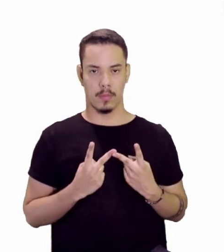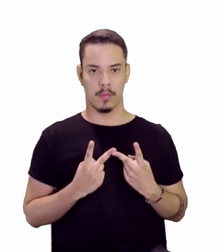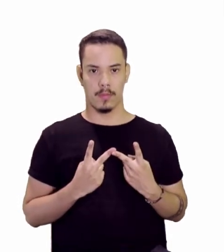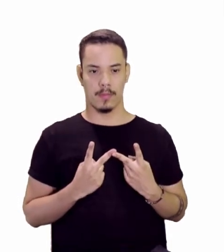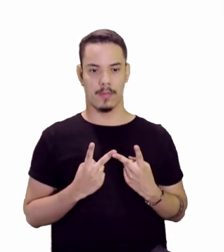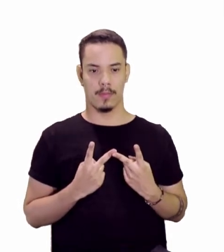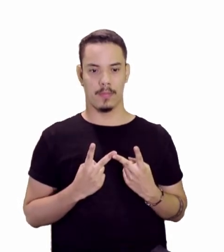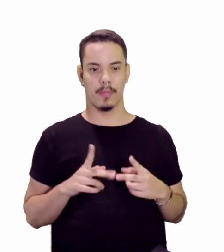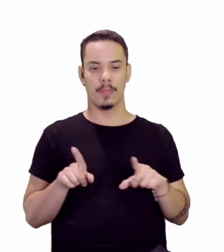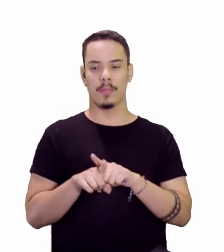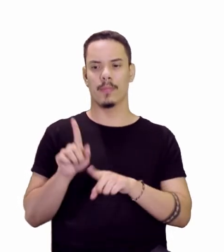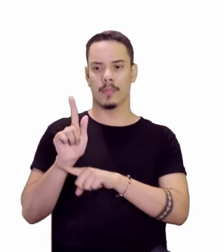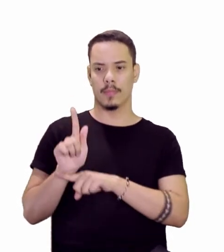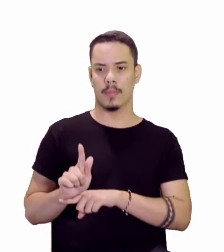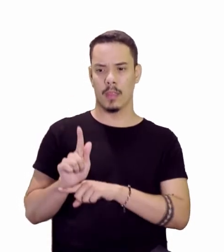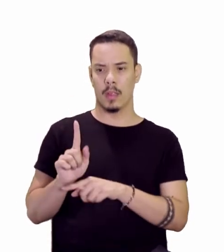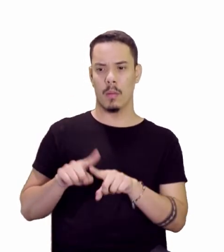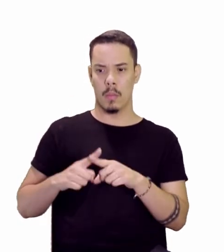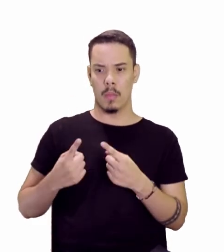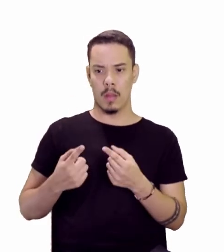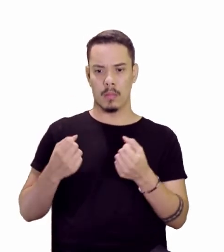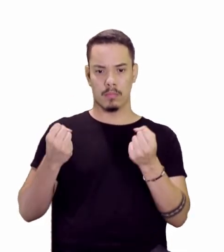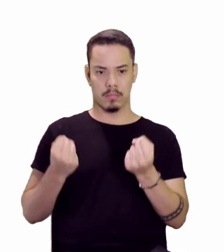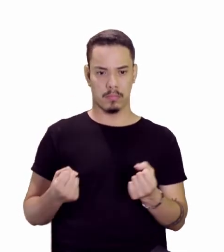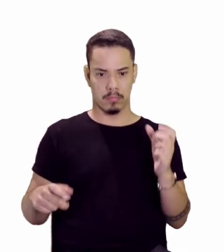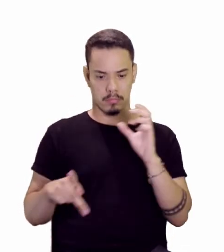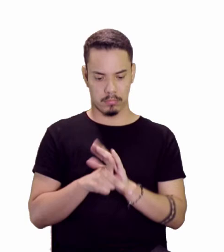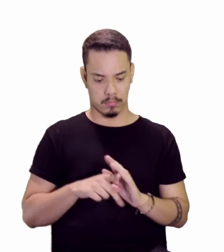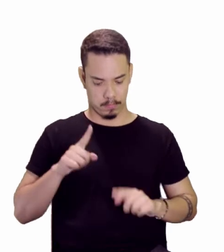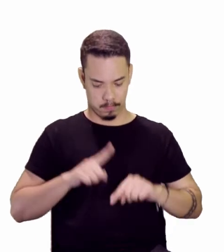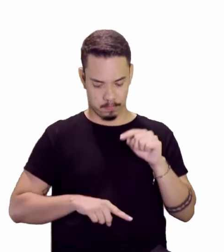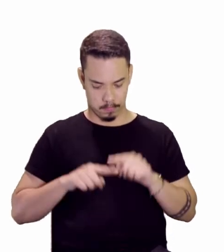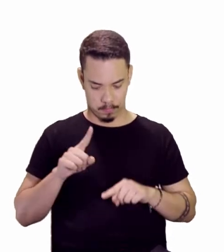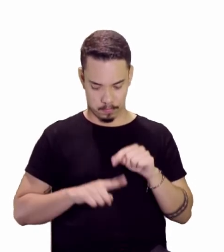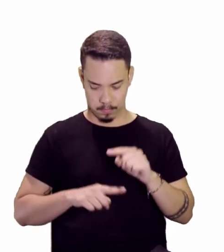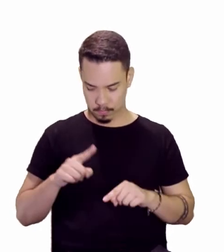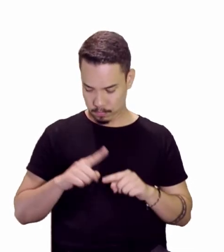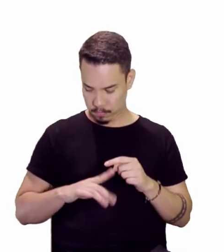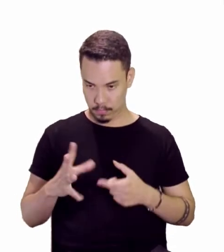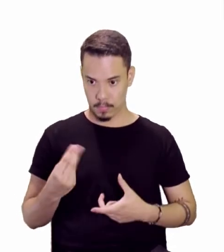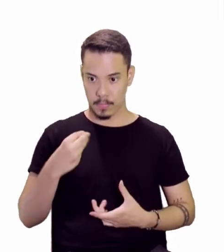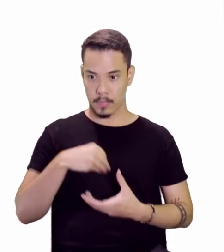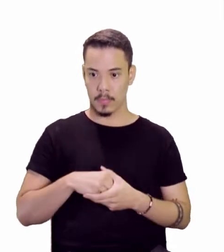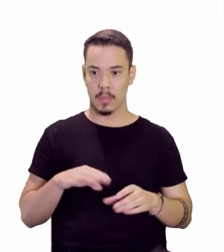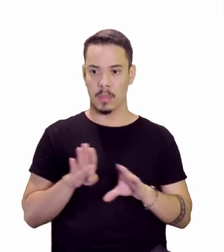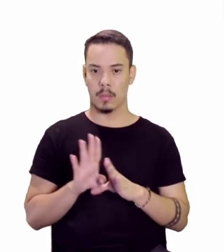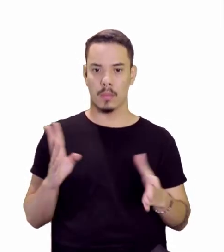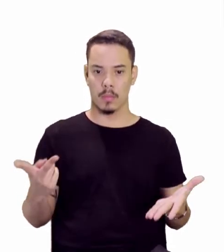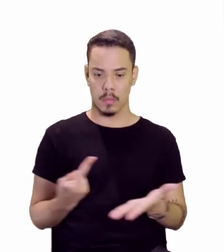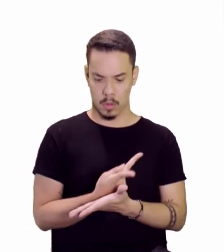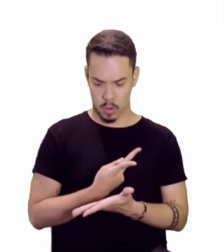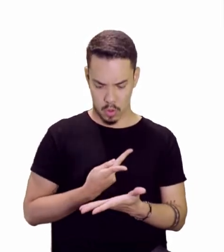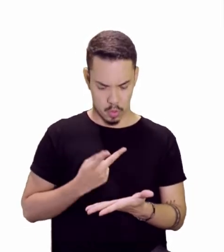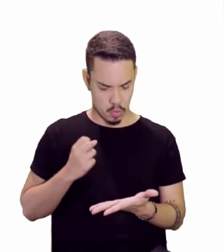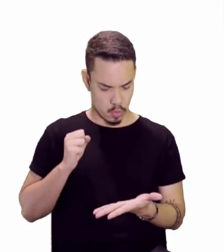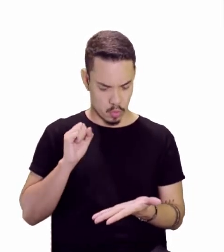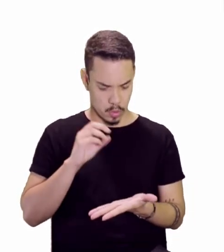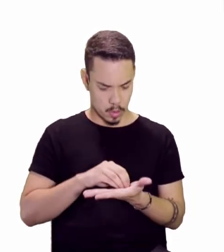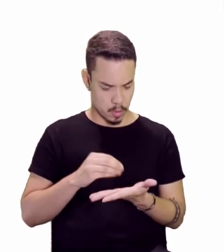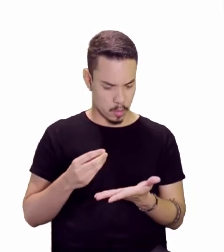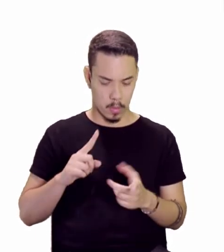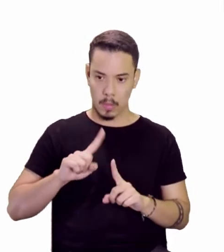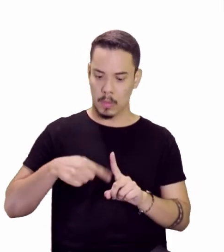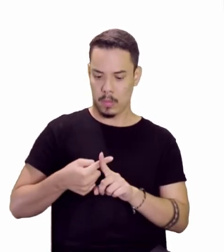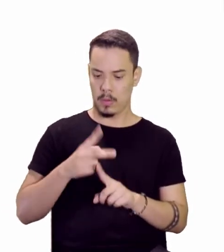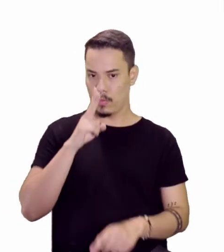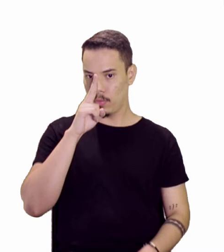da gravidade. Já o peso, né, Décio, do corpo, que está lá imerso no líquido e sofrendo essa força, o